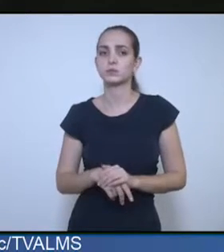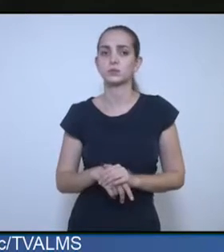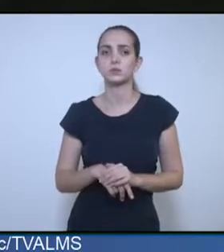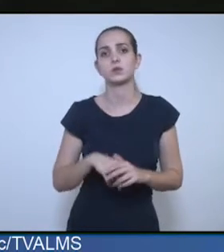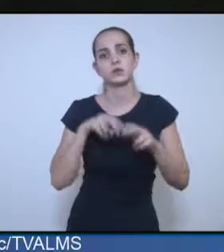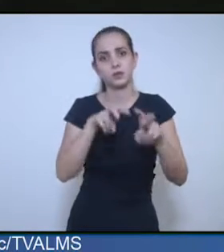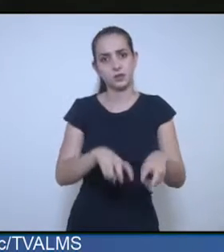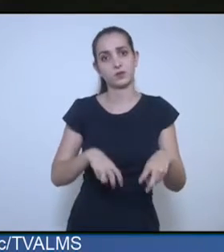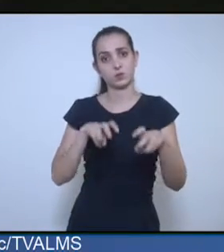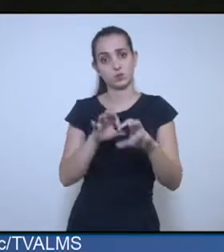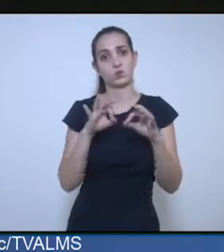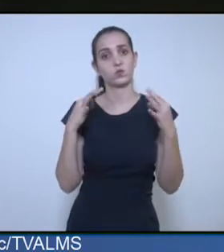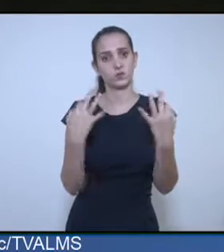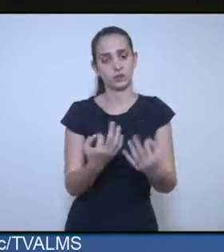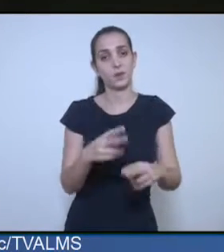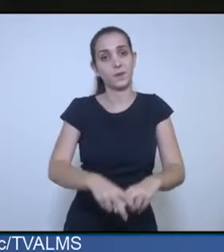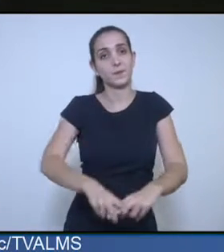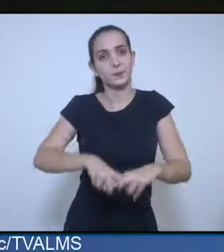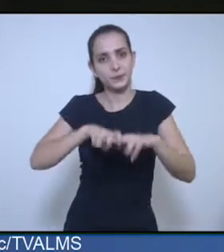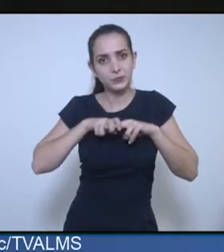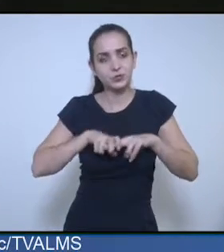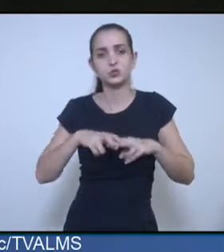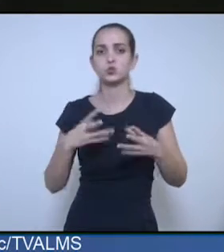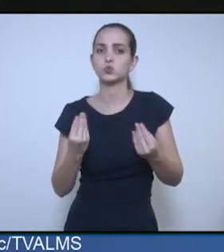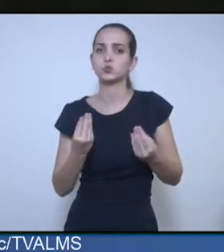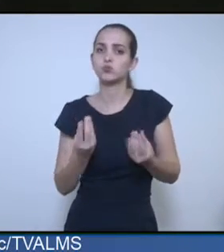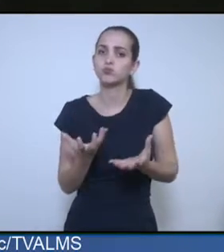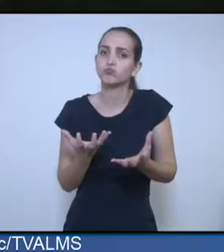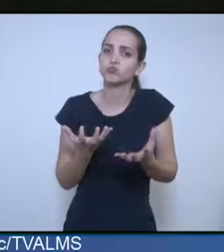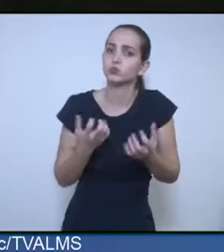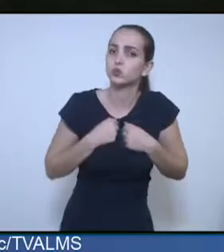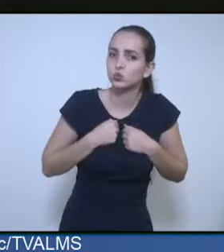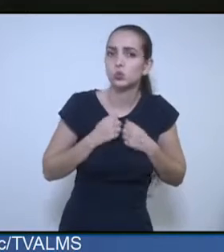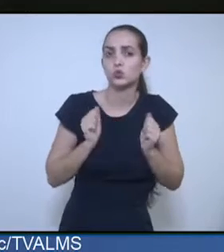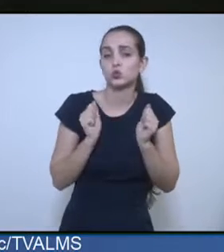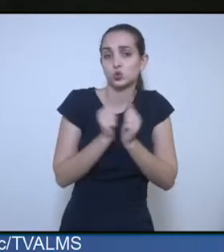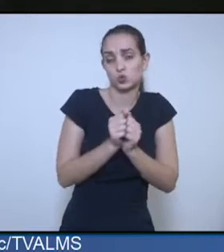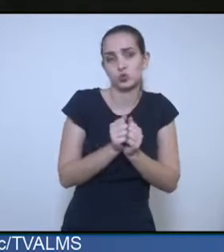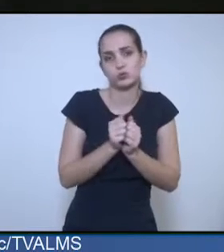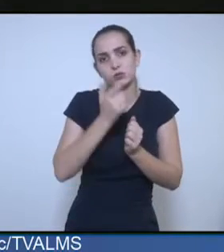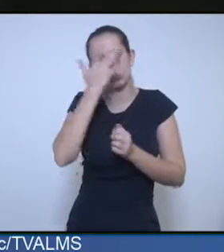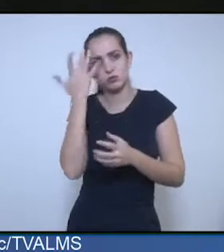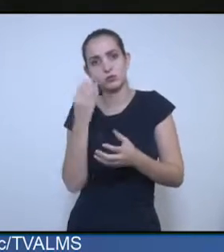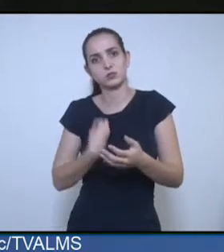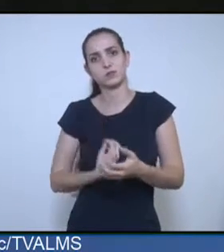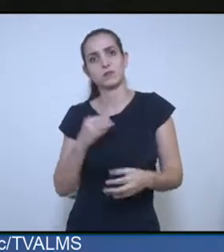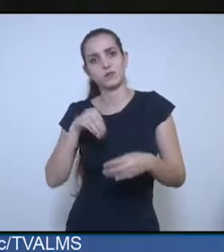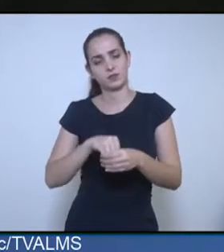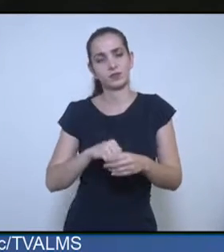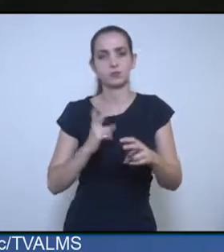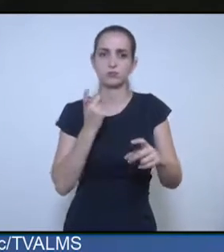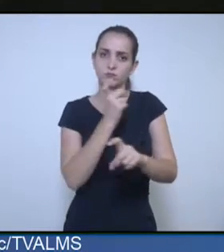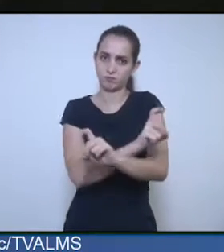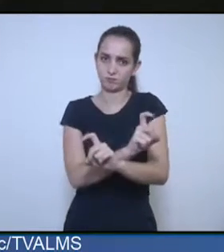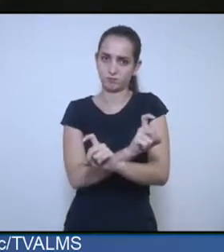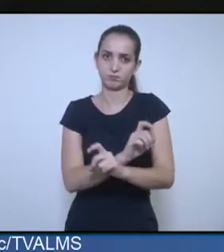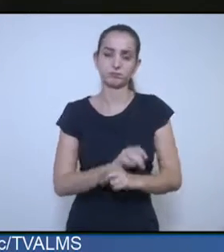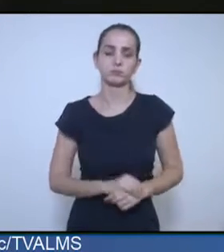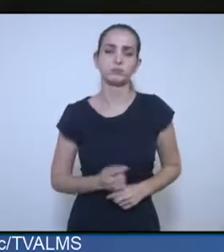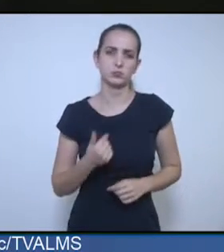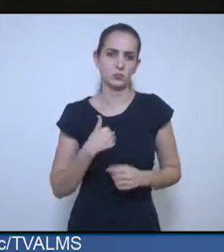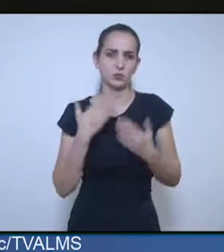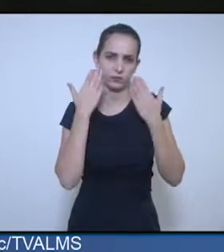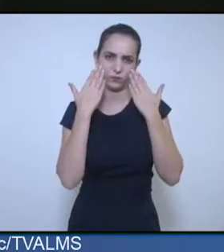exatamente da agricultura familiar e, portanto, muito presente na questão dos assentados da reforma agrária. Eu ouvi, em determinado